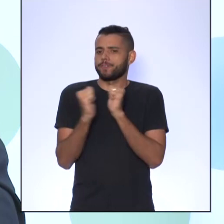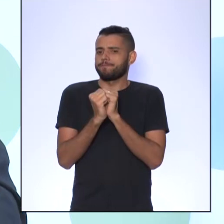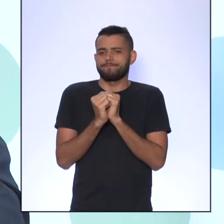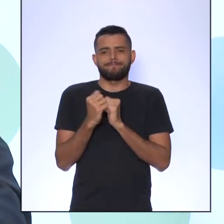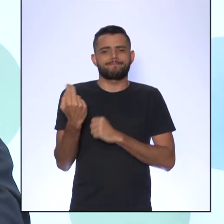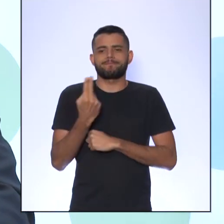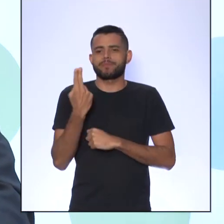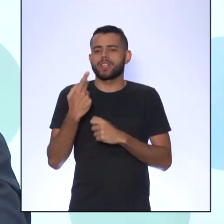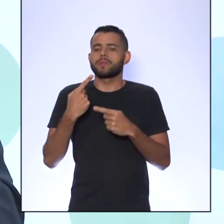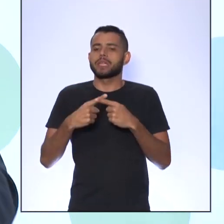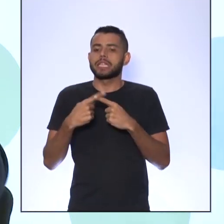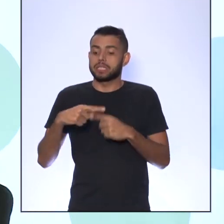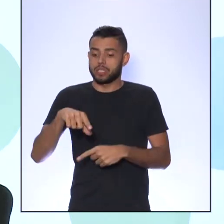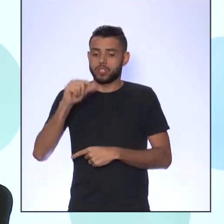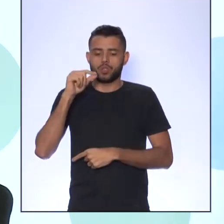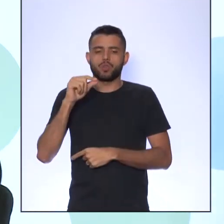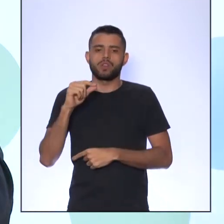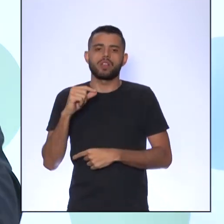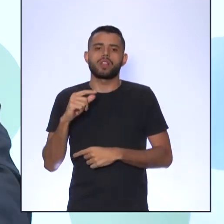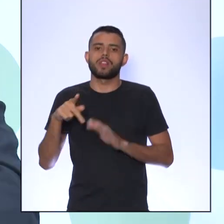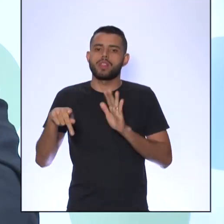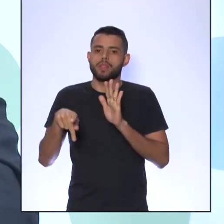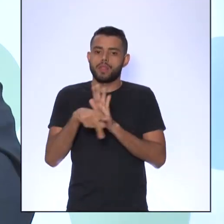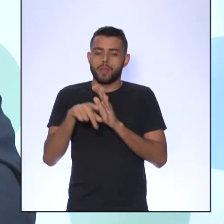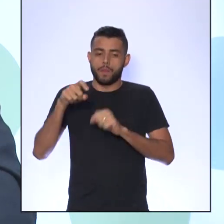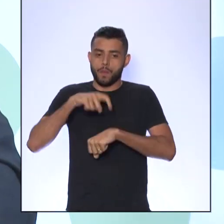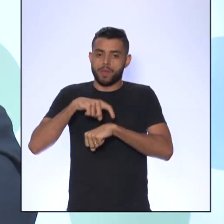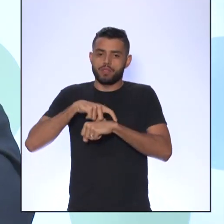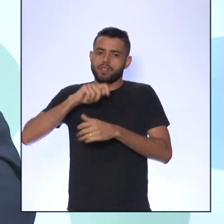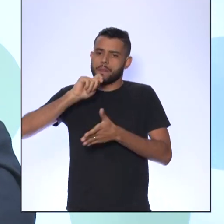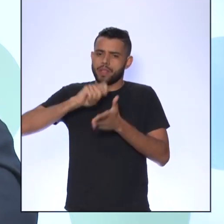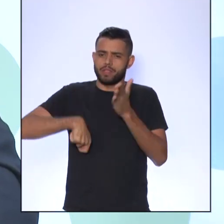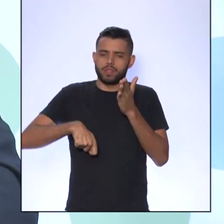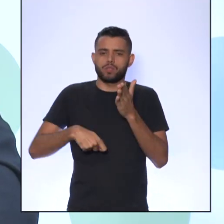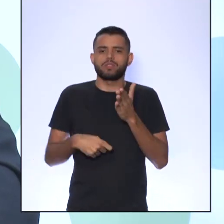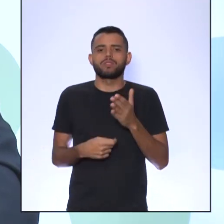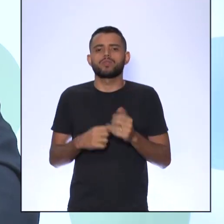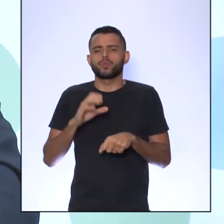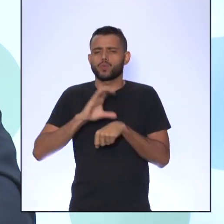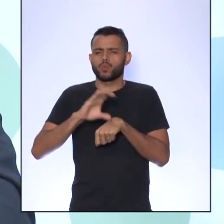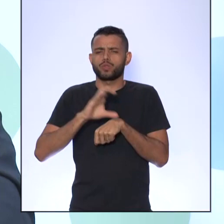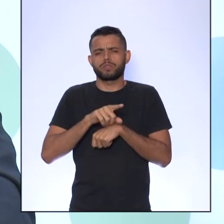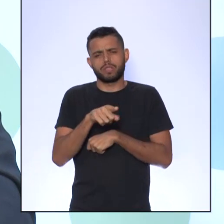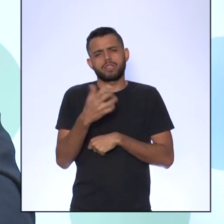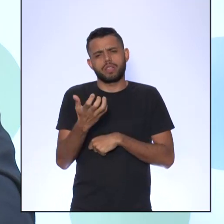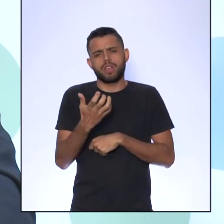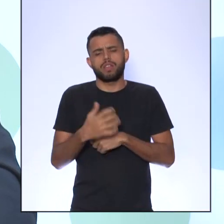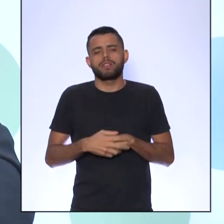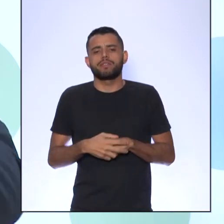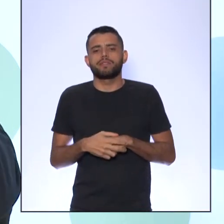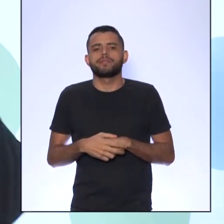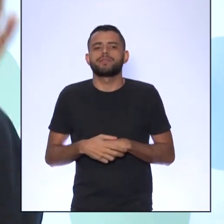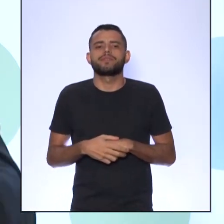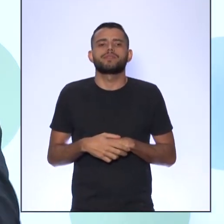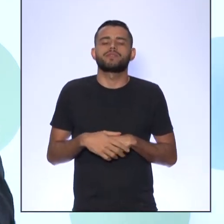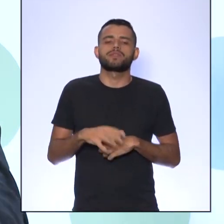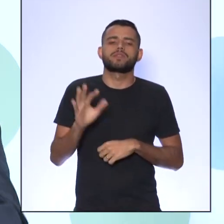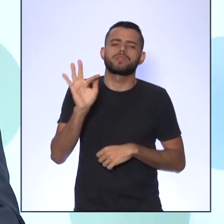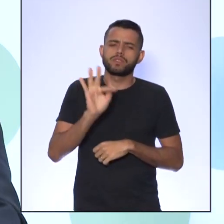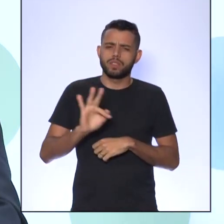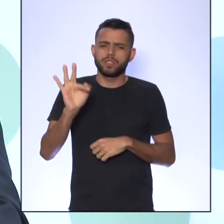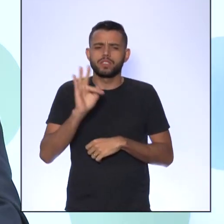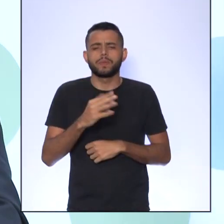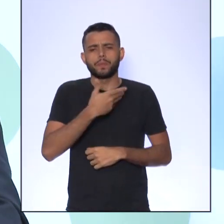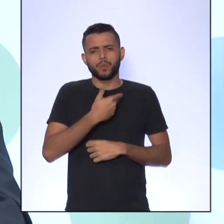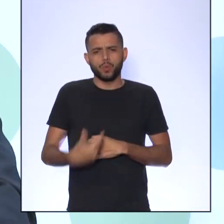ele tem que fazer uma escolha no momento da matrícula do curso desejado. Enfim, as universidades públicas e